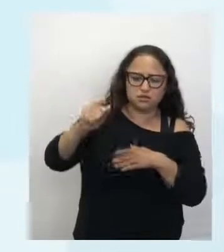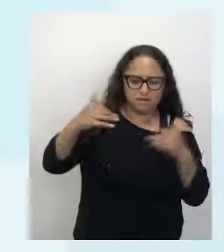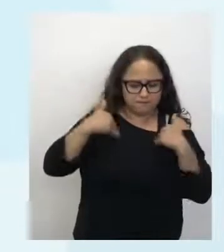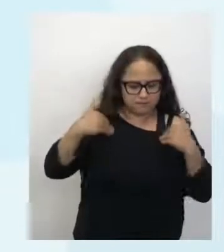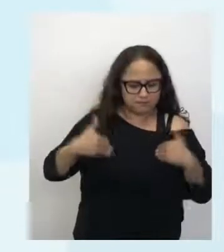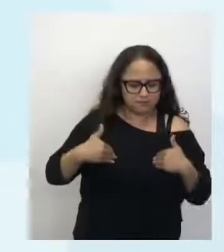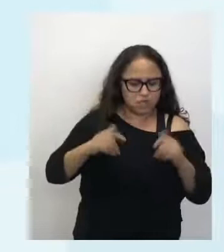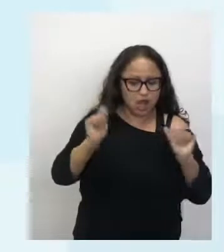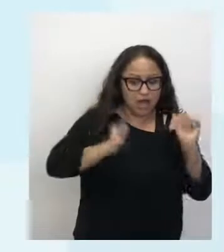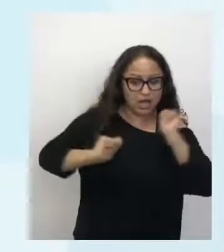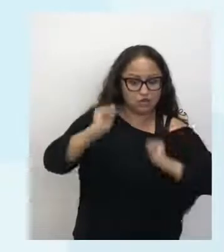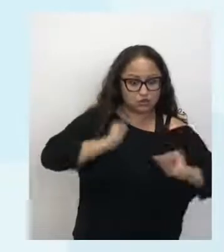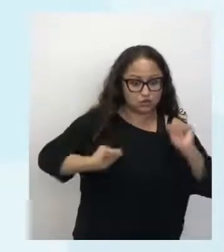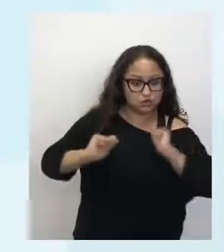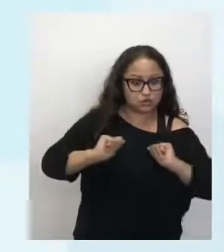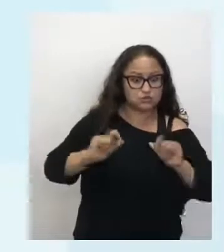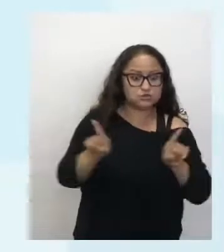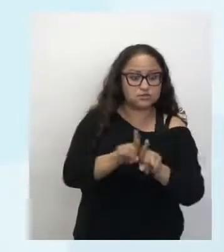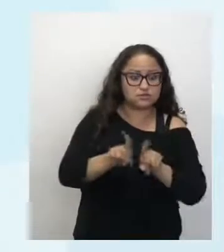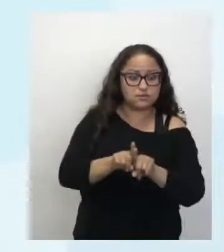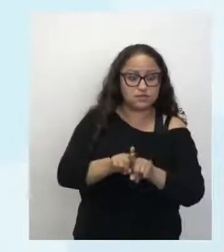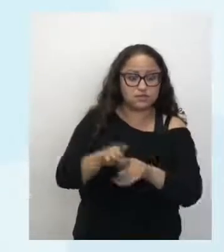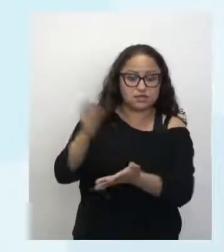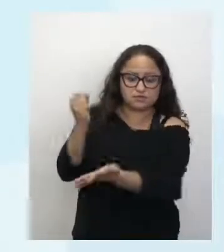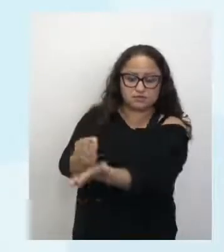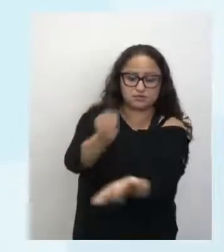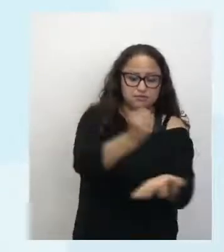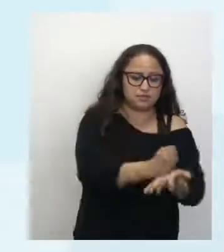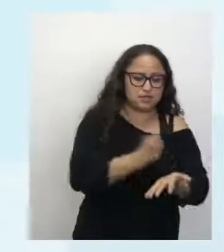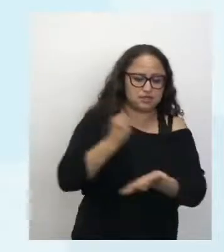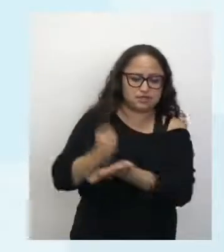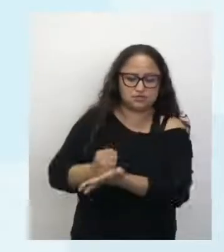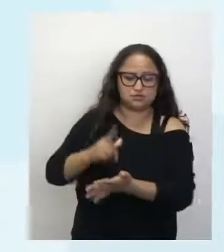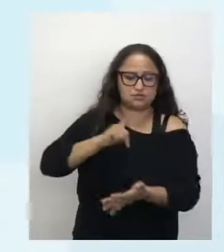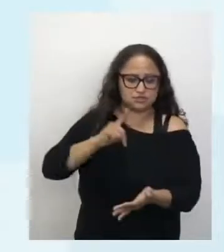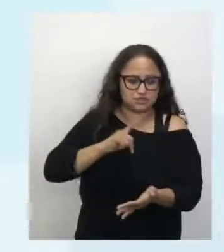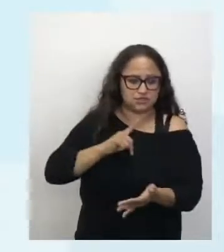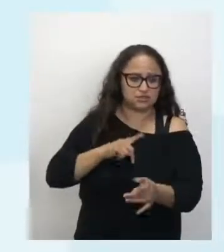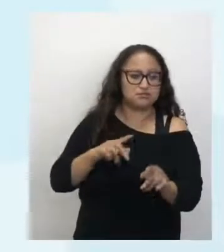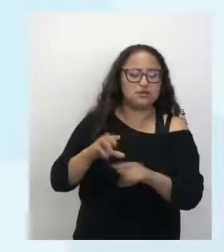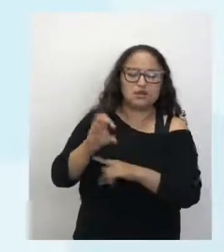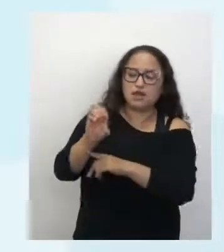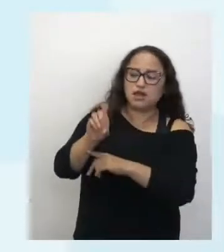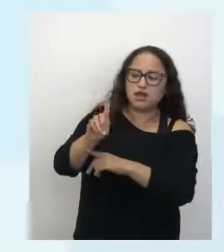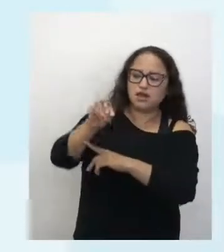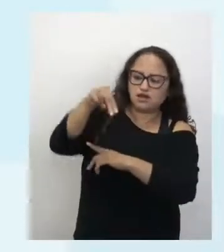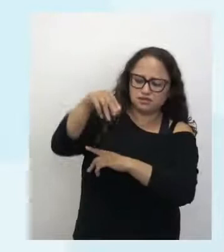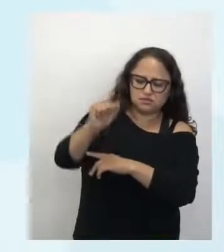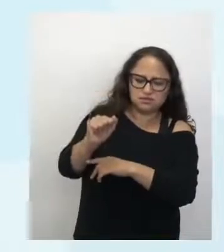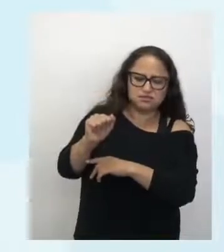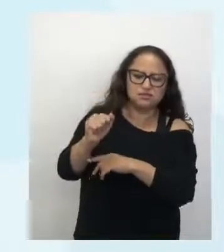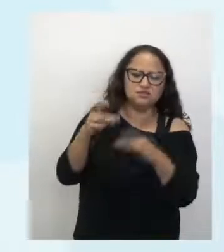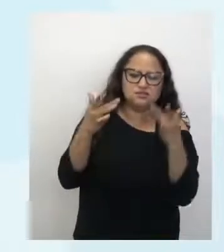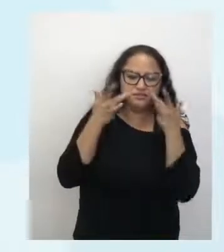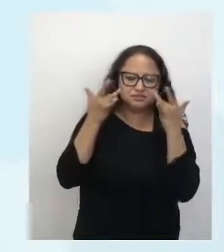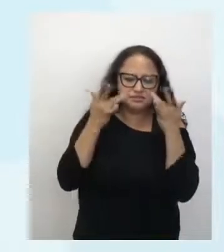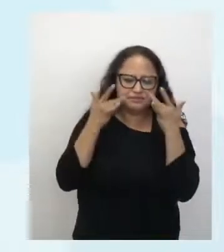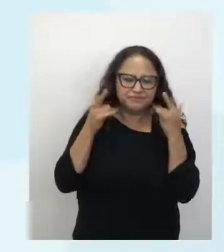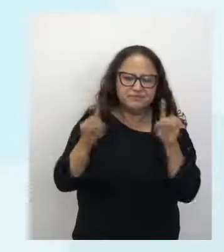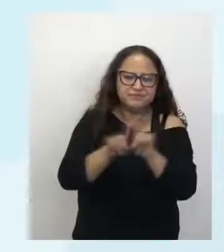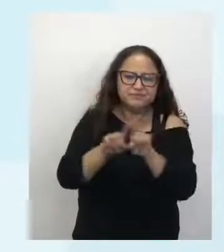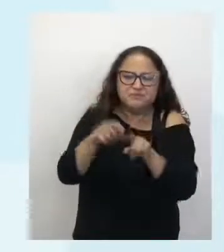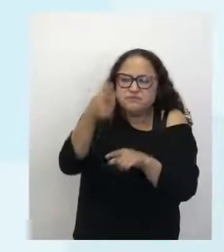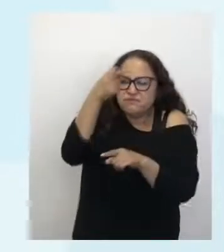as marcações de cena, né, de palco. A professora Edna citou uma coisa muito importante, tanto na dança quanto no teatro, que é a